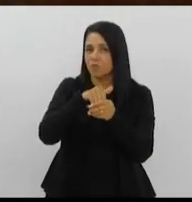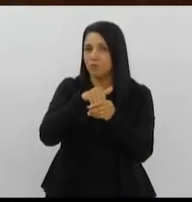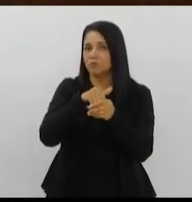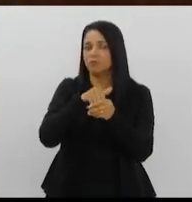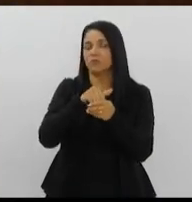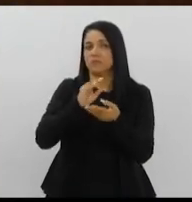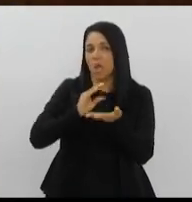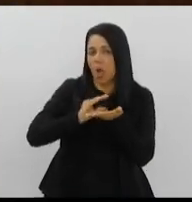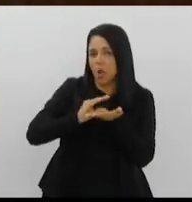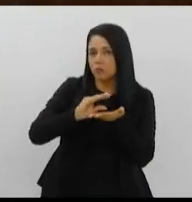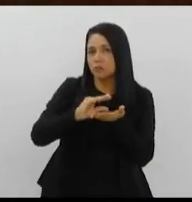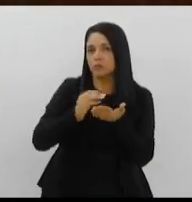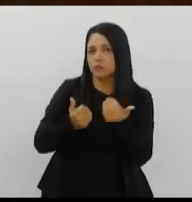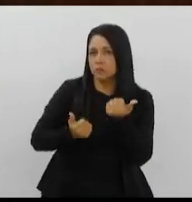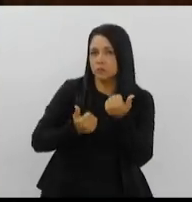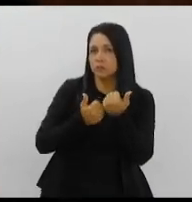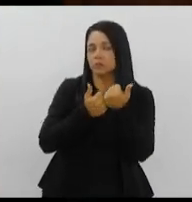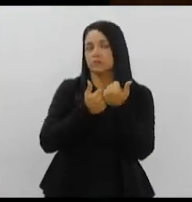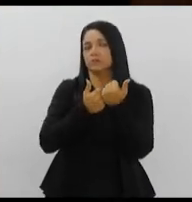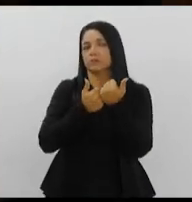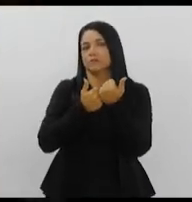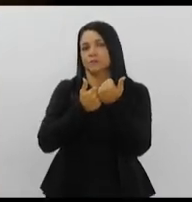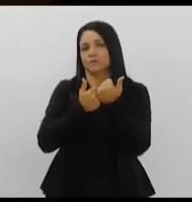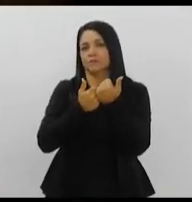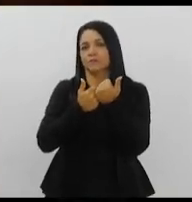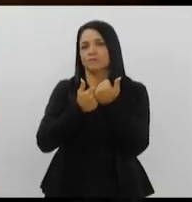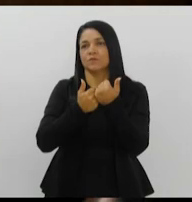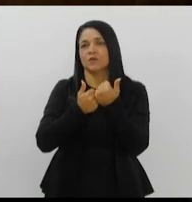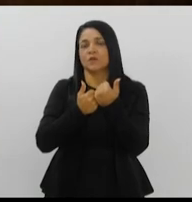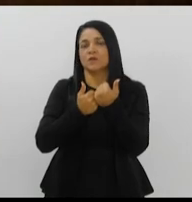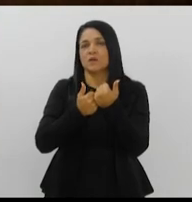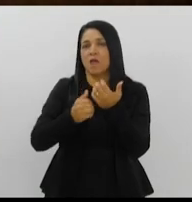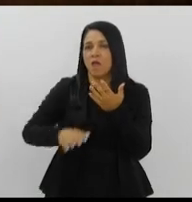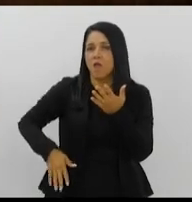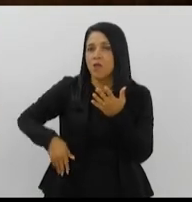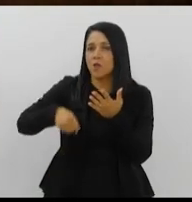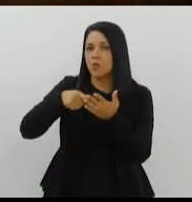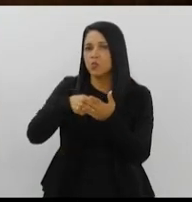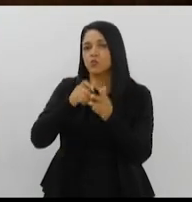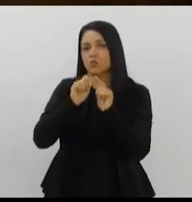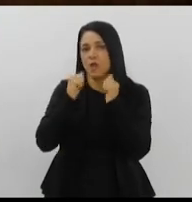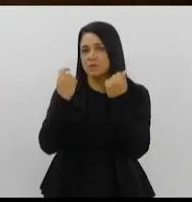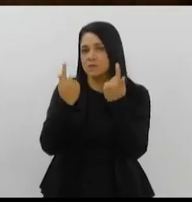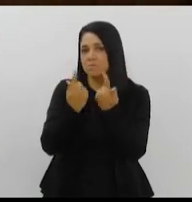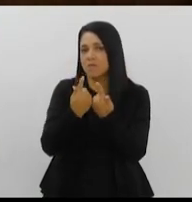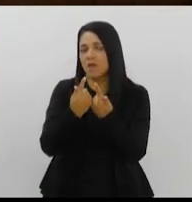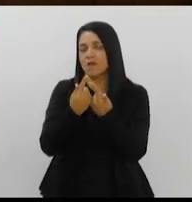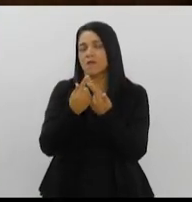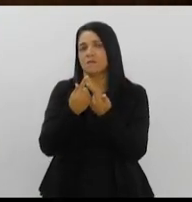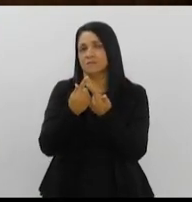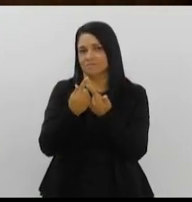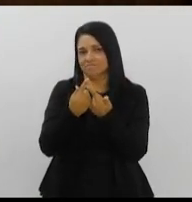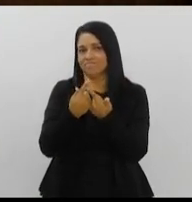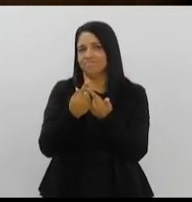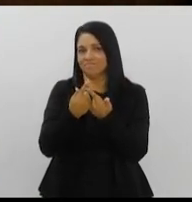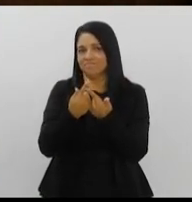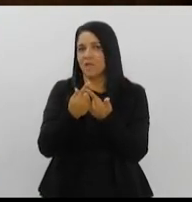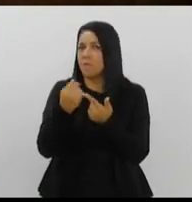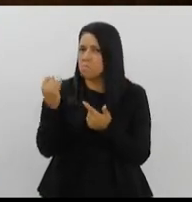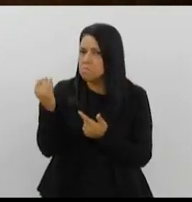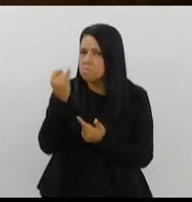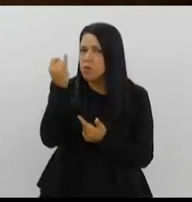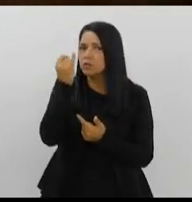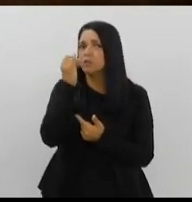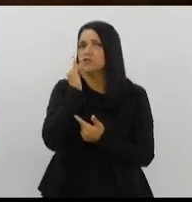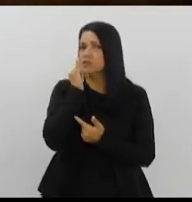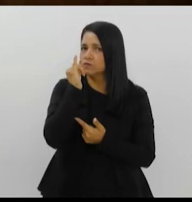auxílio, e usando recursos próprios da Assembleia Legislativa do Estado do Rio de Janeiro. Isso é muito importante de